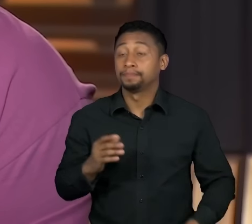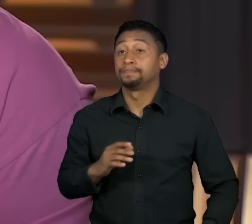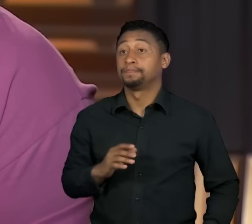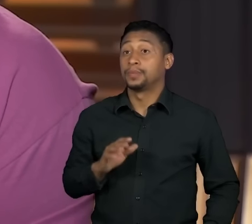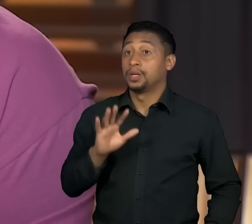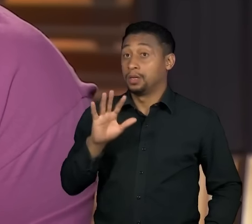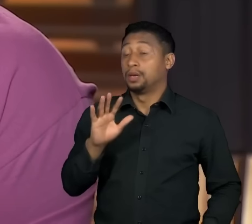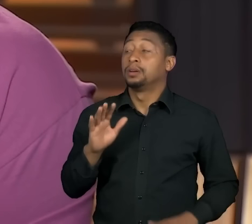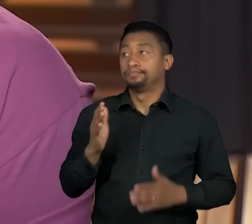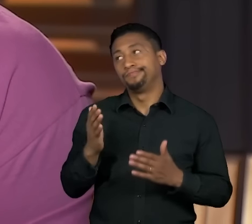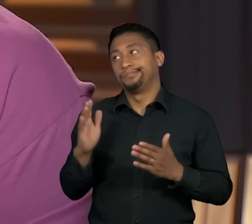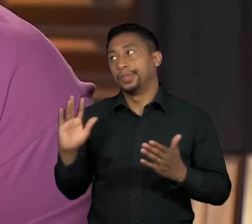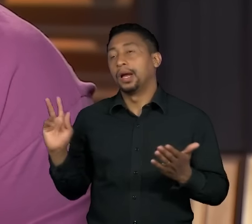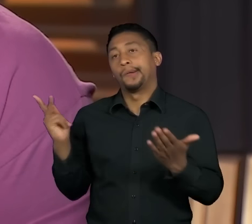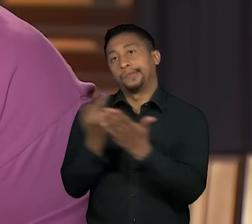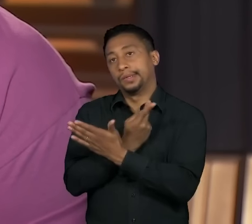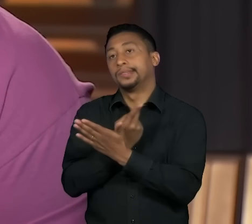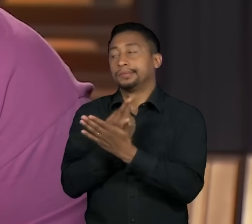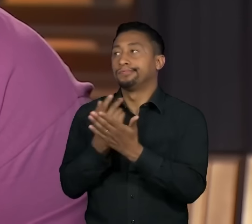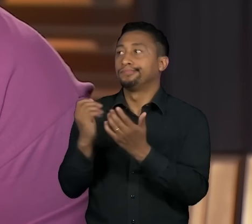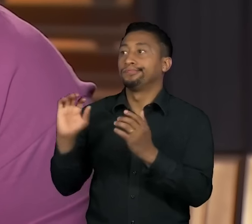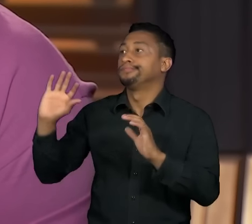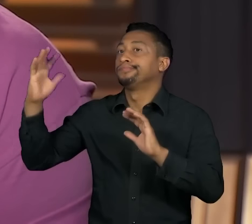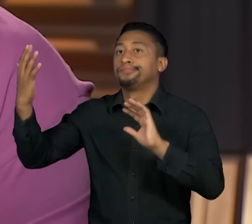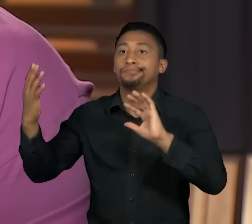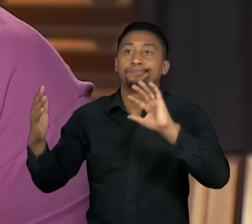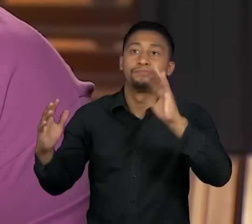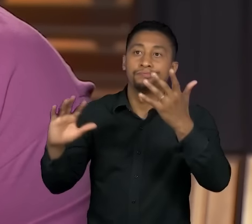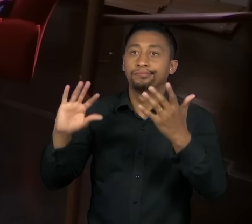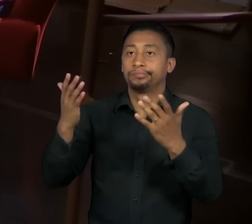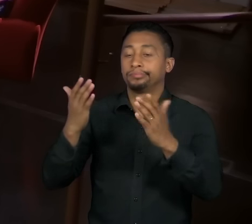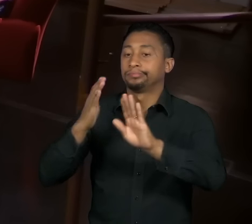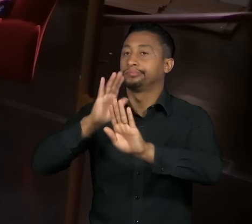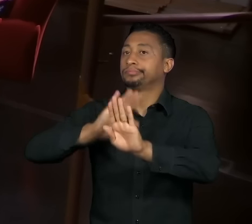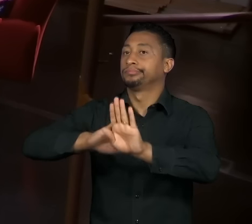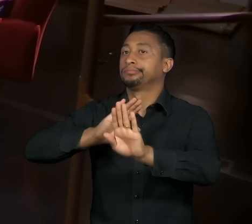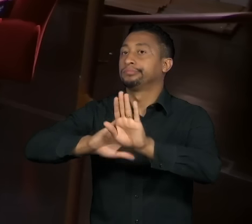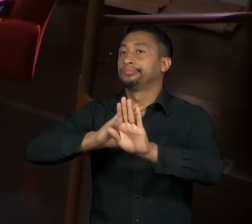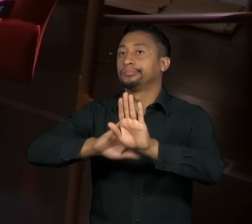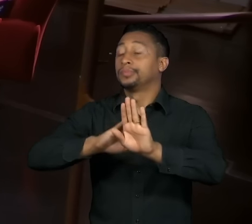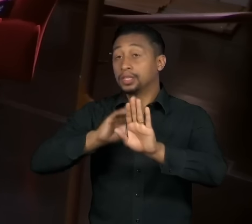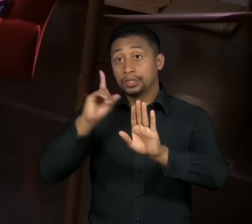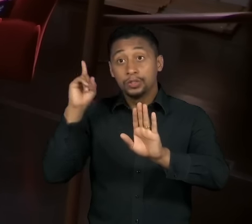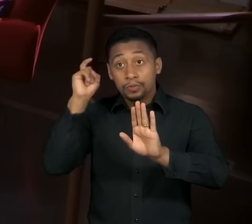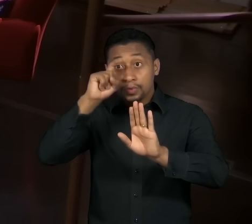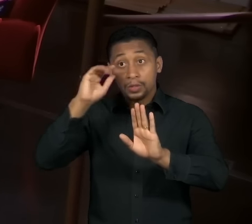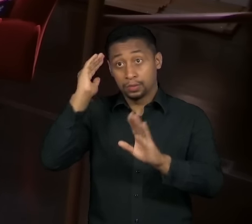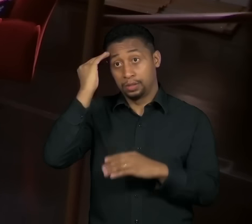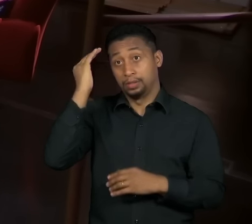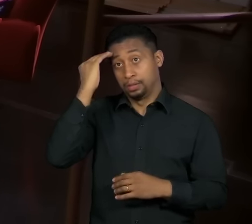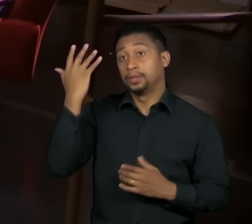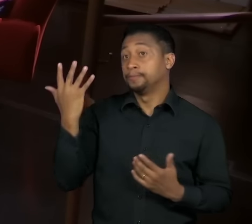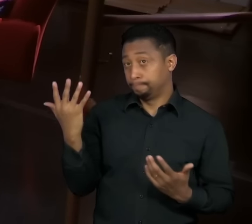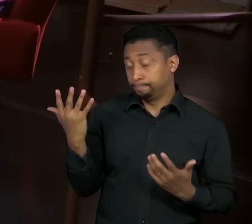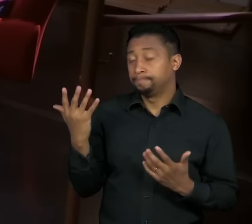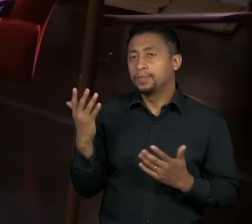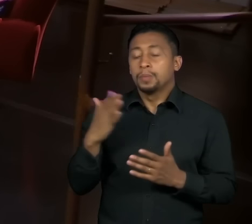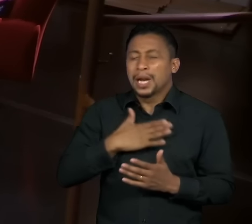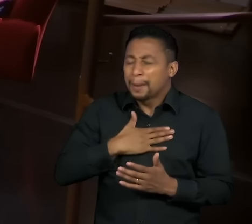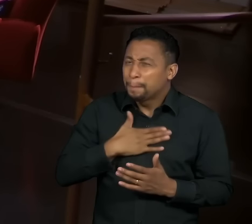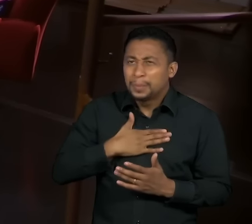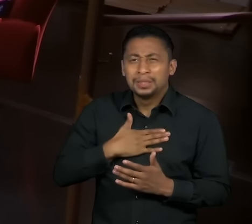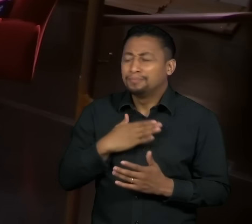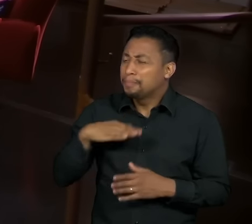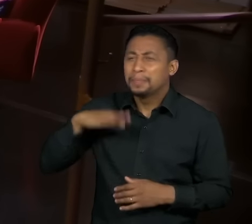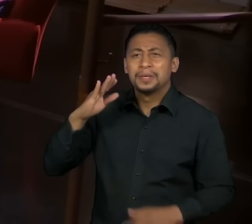tão explícitas são as mais difíceis. Um momento que eu acho essencial para a história, que eu acho que deu o